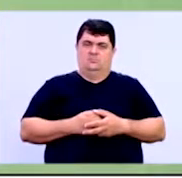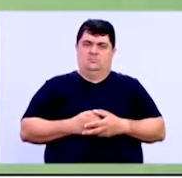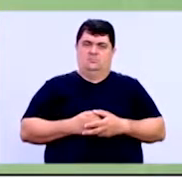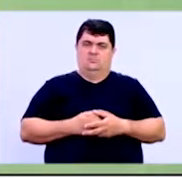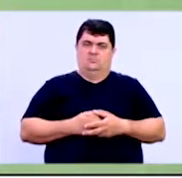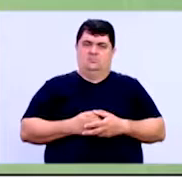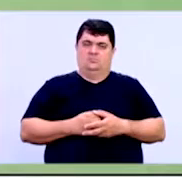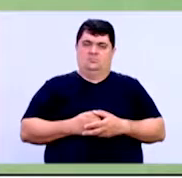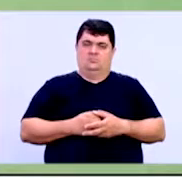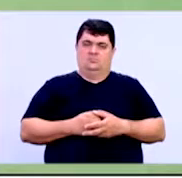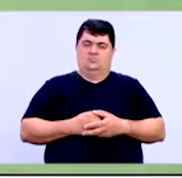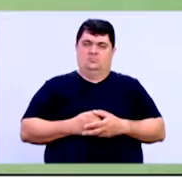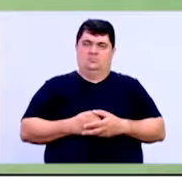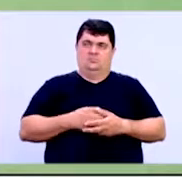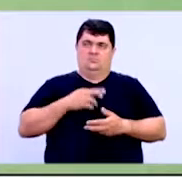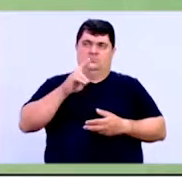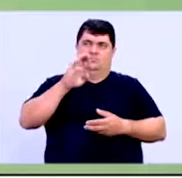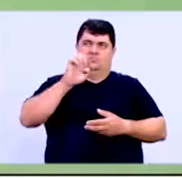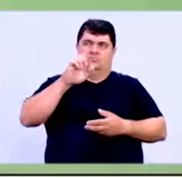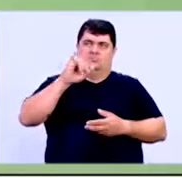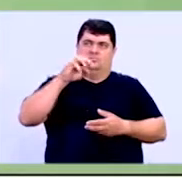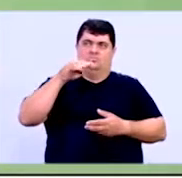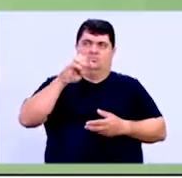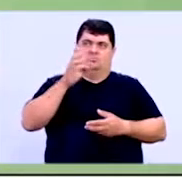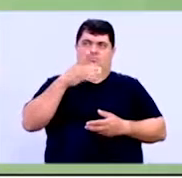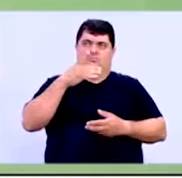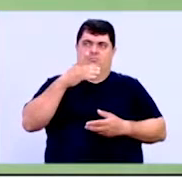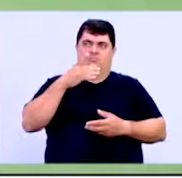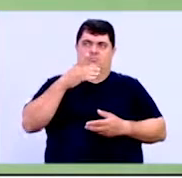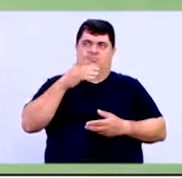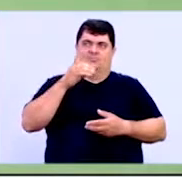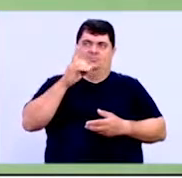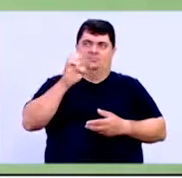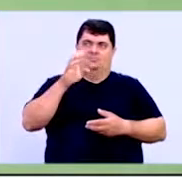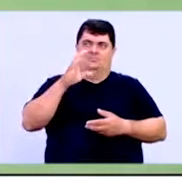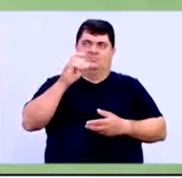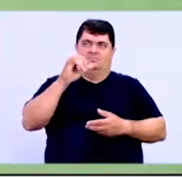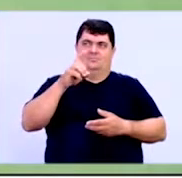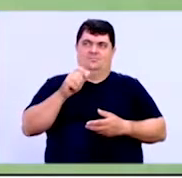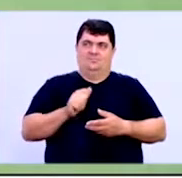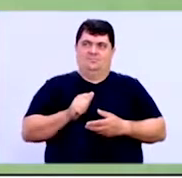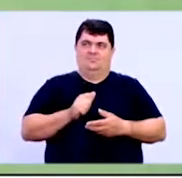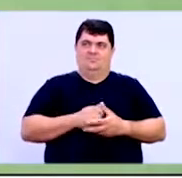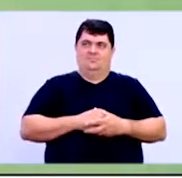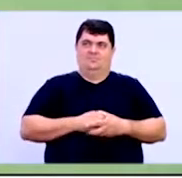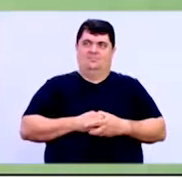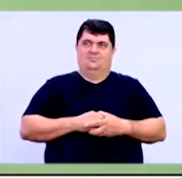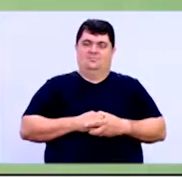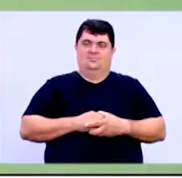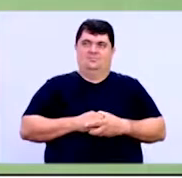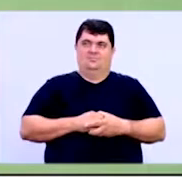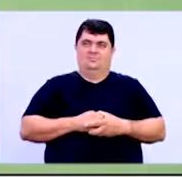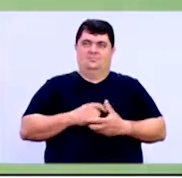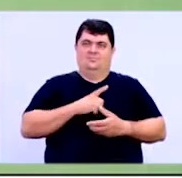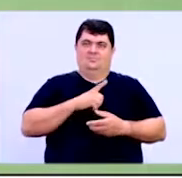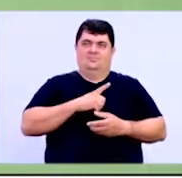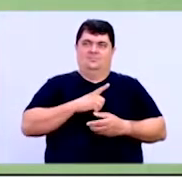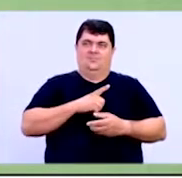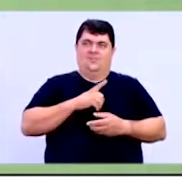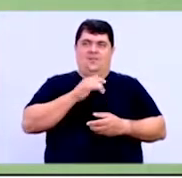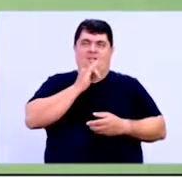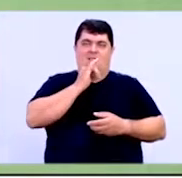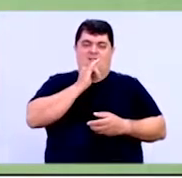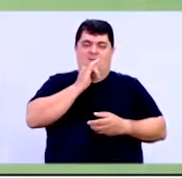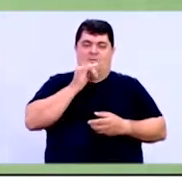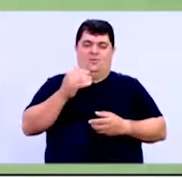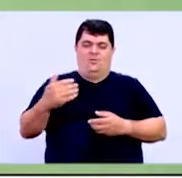Regime de caixa. Essas entradas e saídas. Quando eu estou colocando entradas e